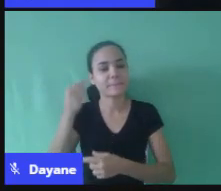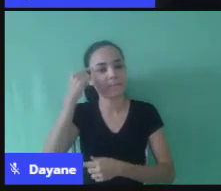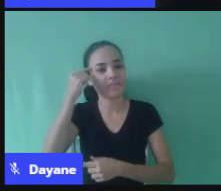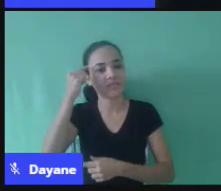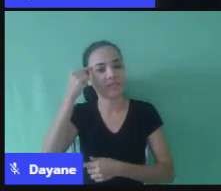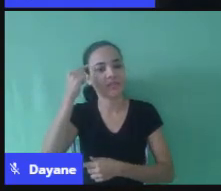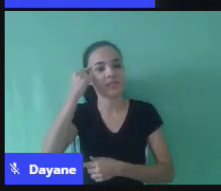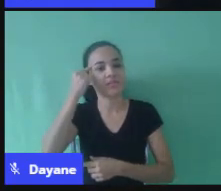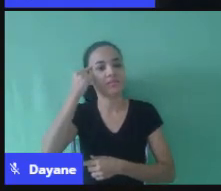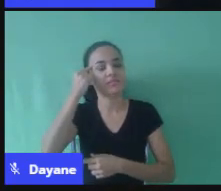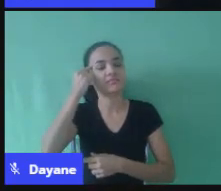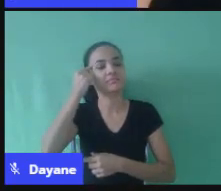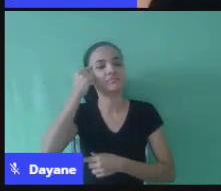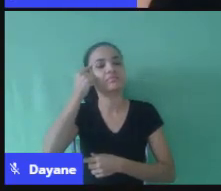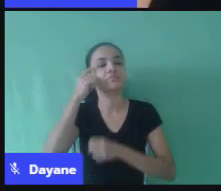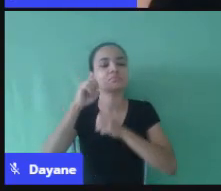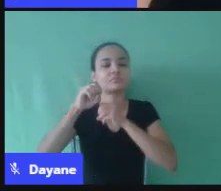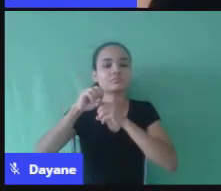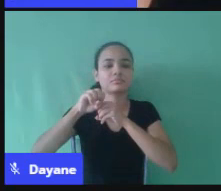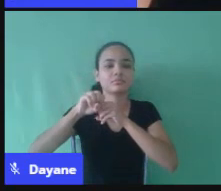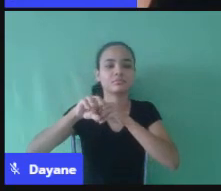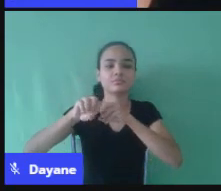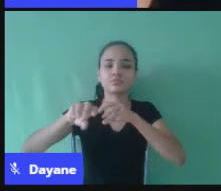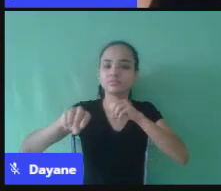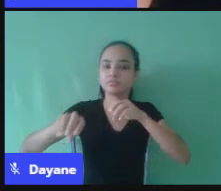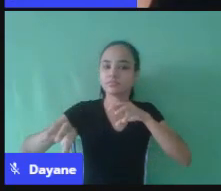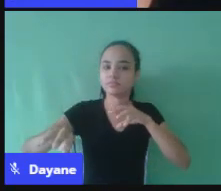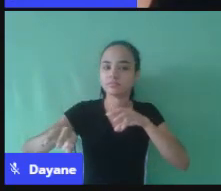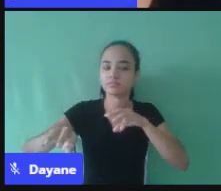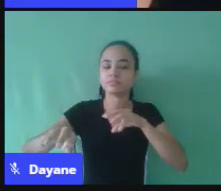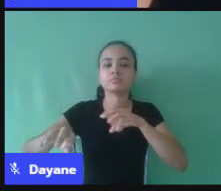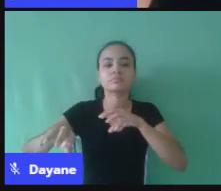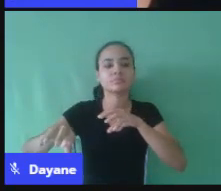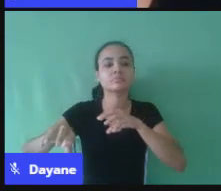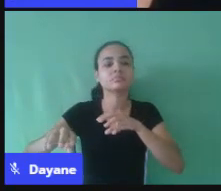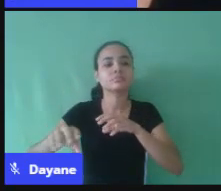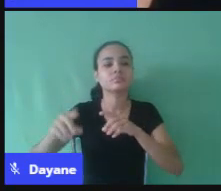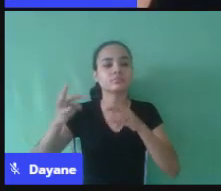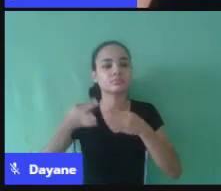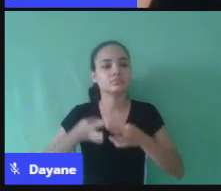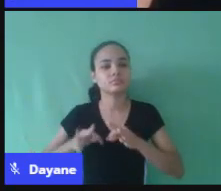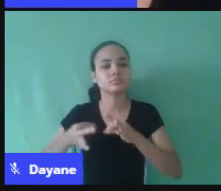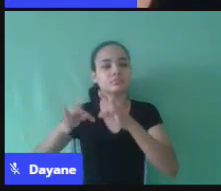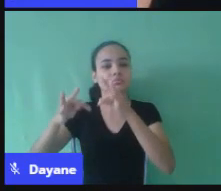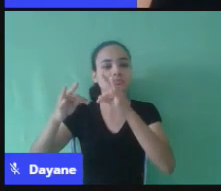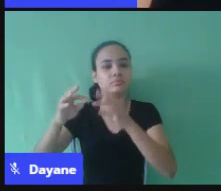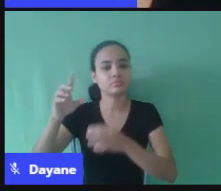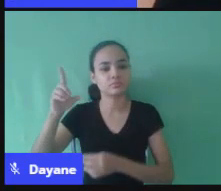do ensino remoto, das tecnologias digitais, com as TICs.